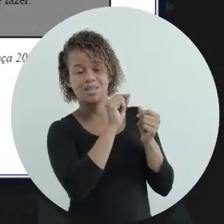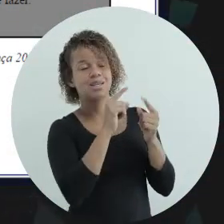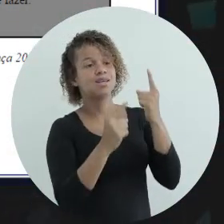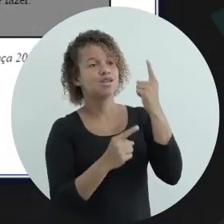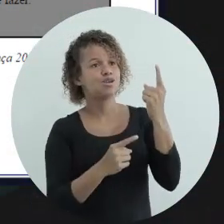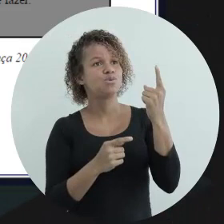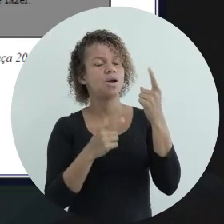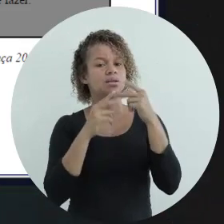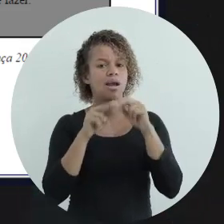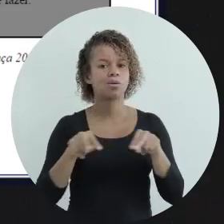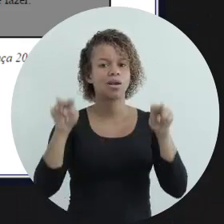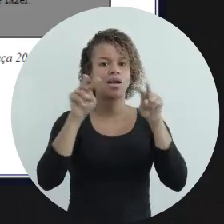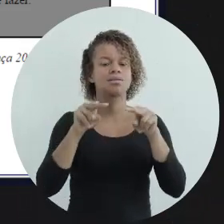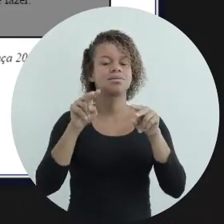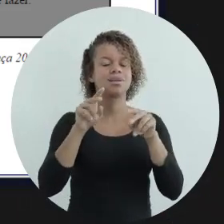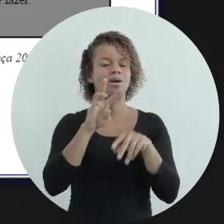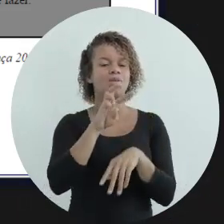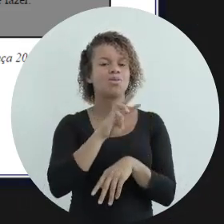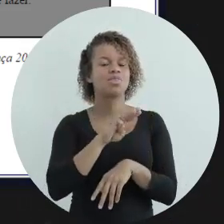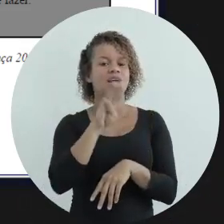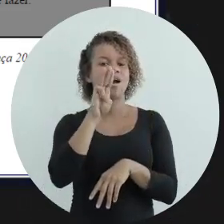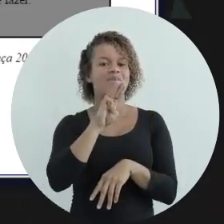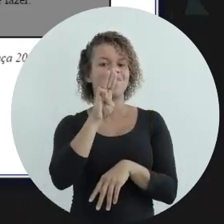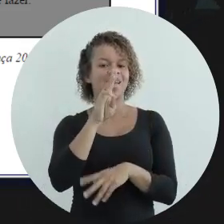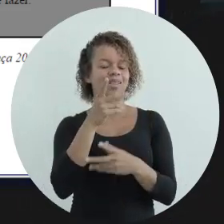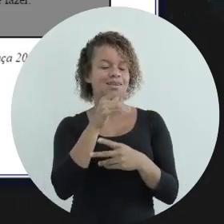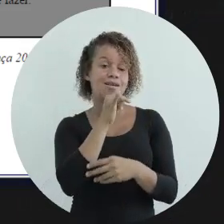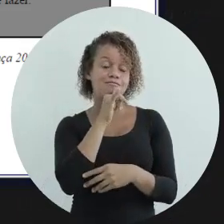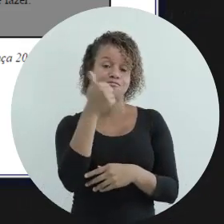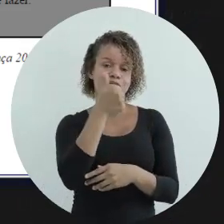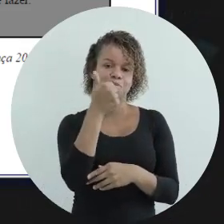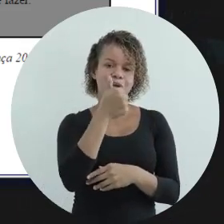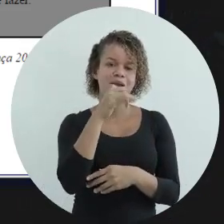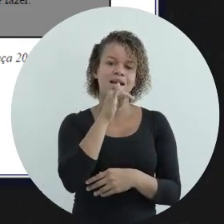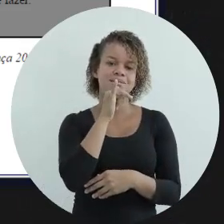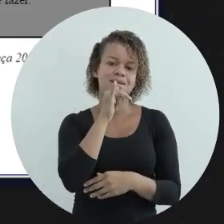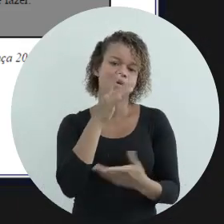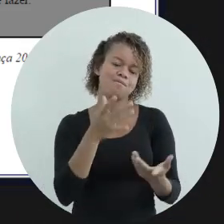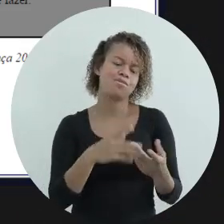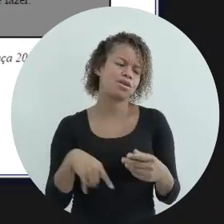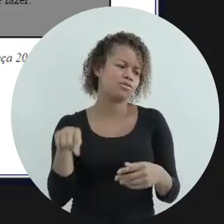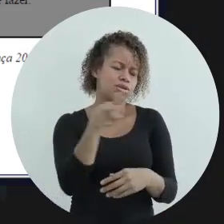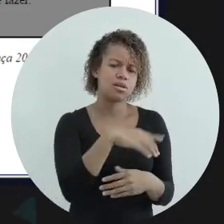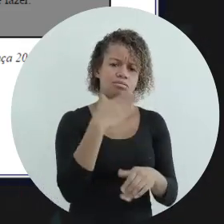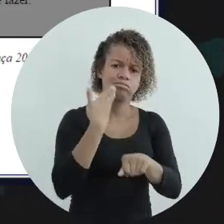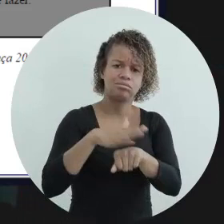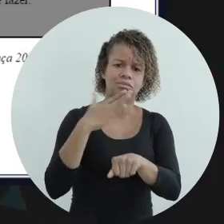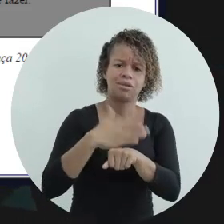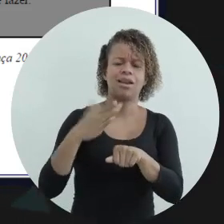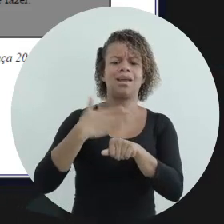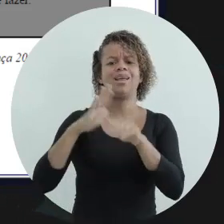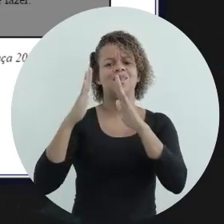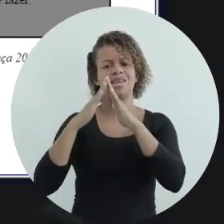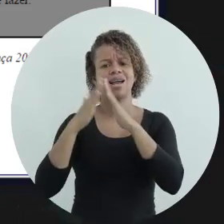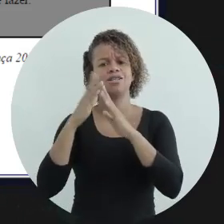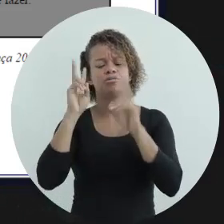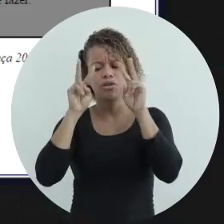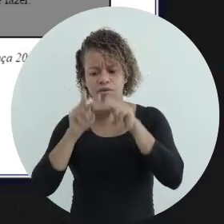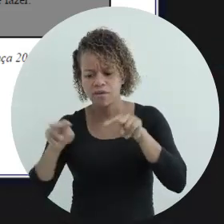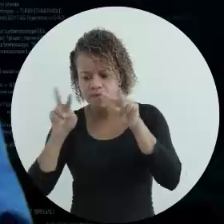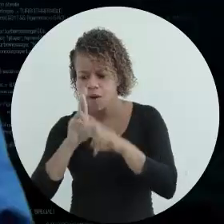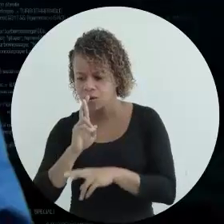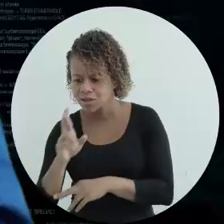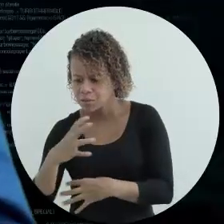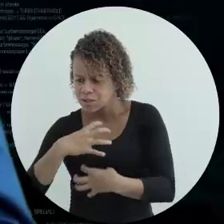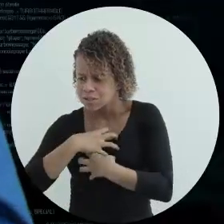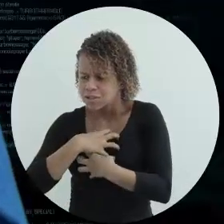navegador. Esse daí é o nosso primeiro exemplo, esse daí é o que eu quero que vocês treinem em casa, que é para poder ver o resultado, para você sentir a primeira